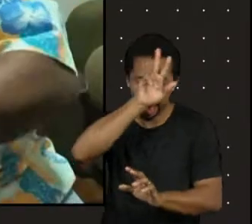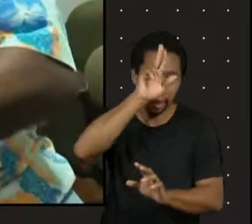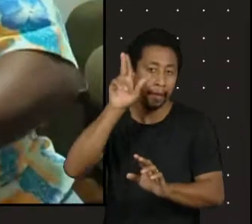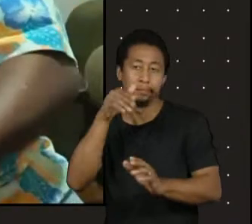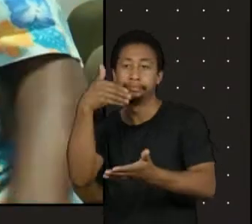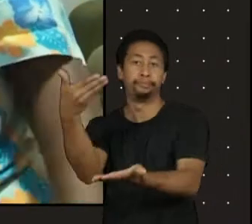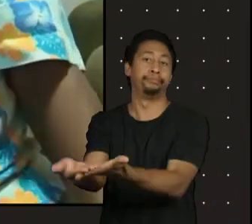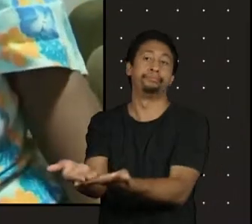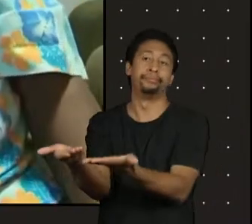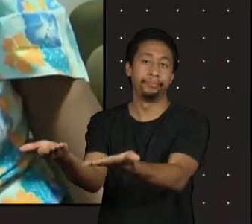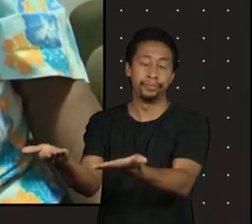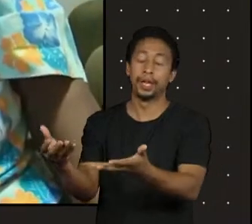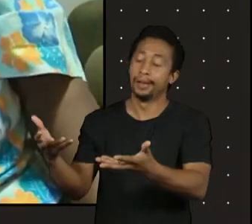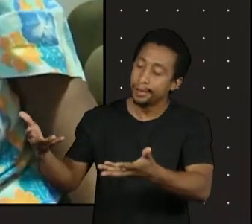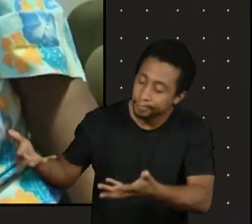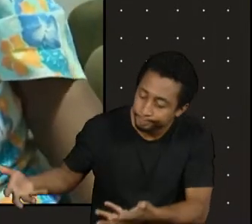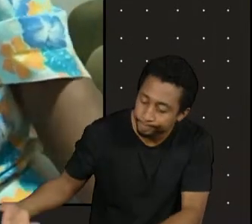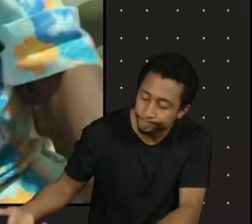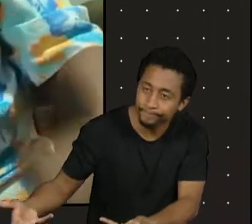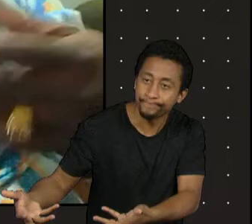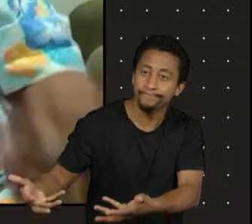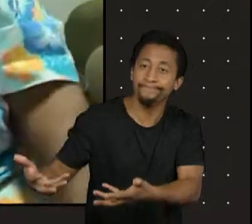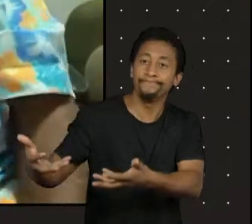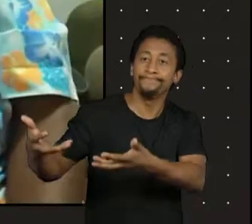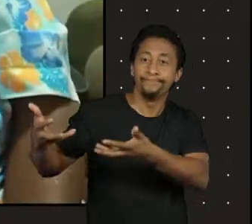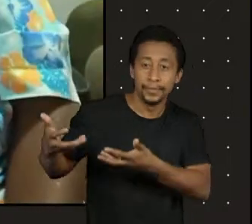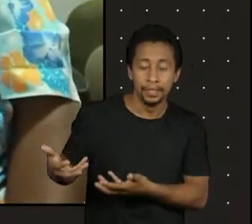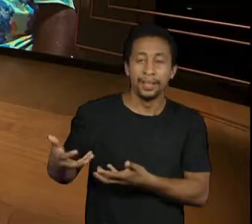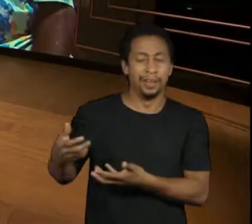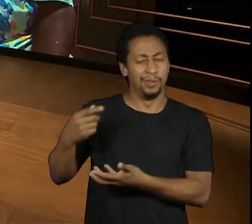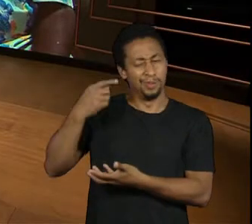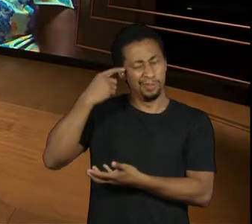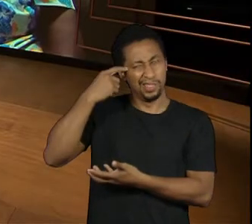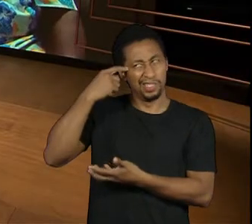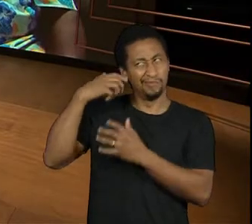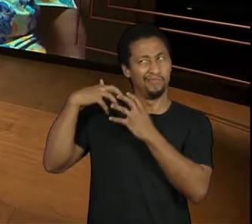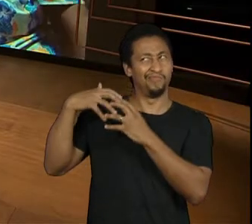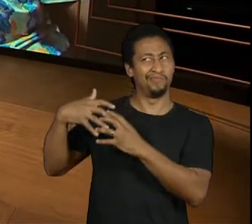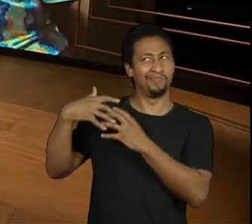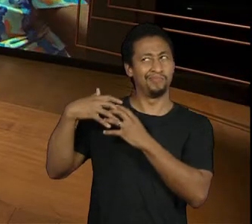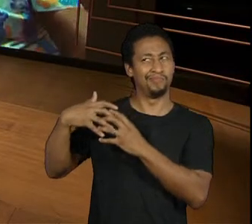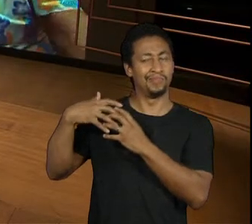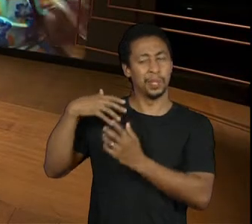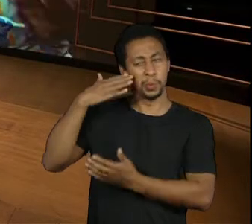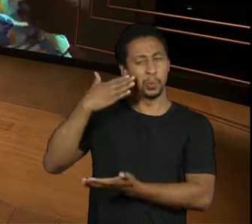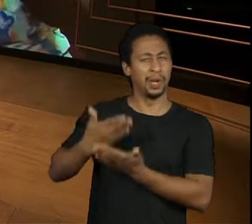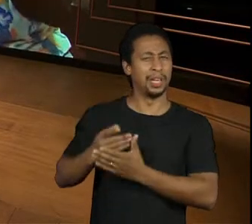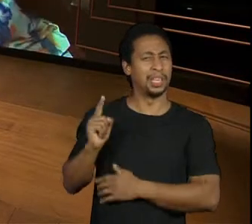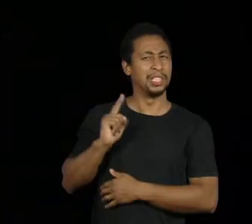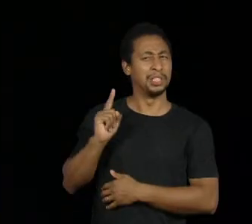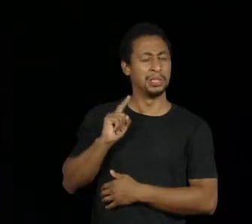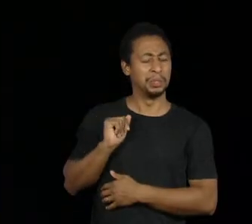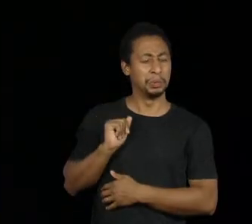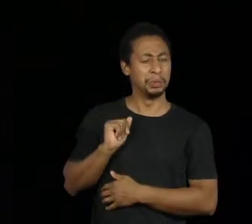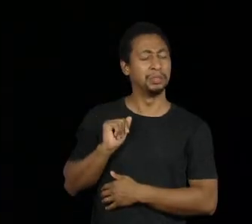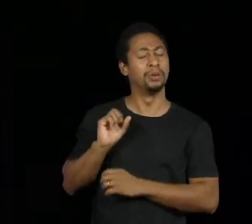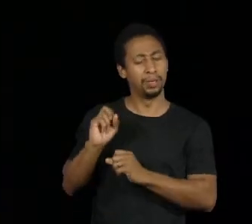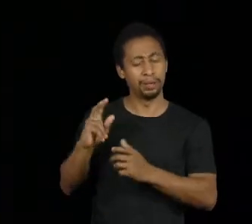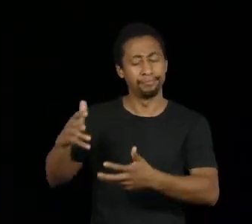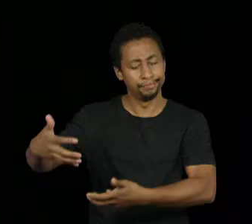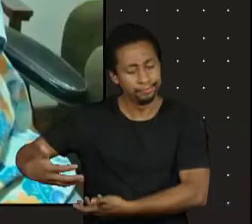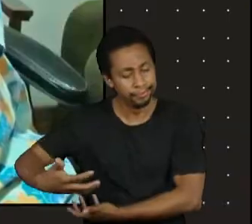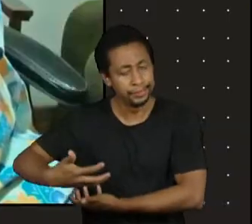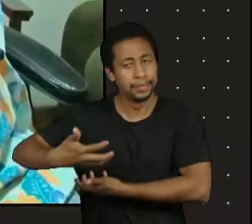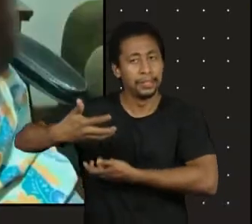nota. E eu, não é possível, Serguei. Cara, que é isso? Aí peguei a mulher, saí da